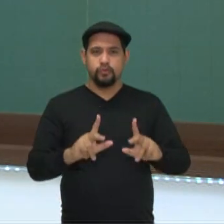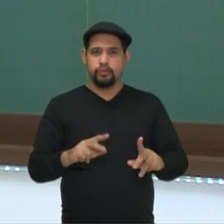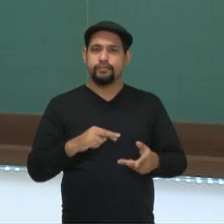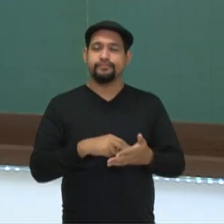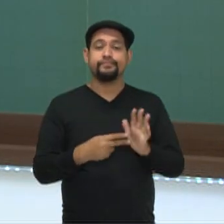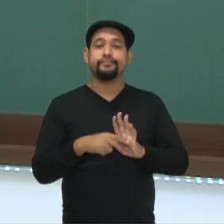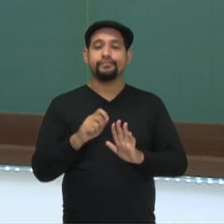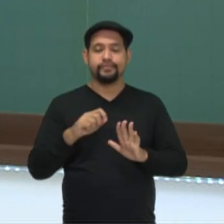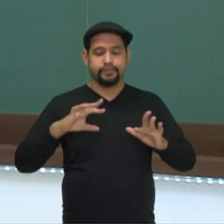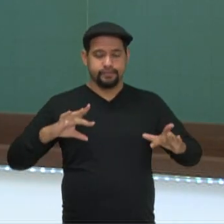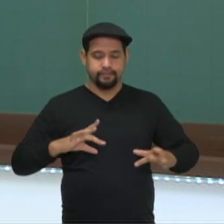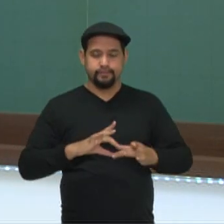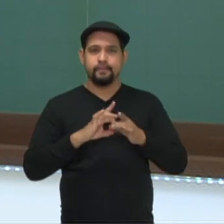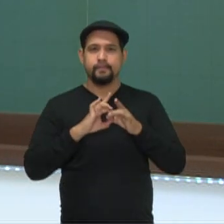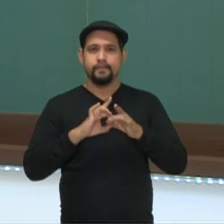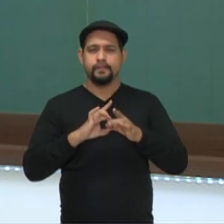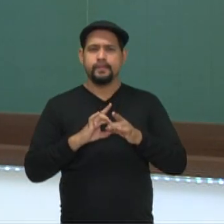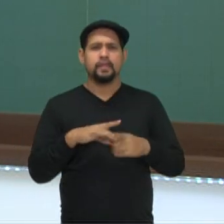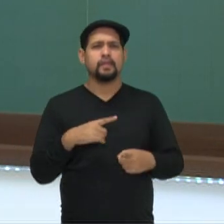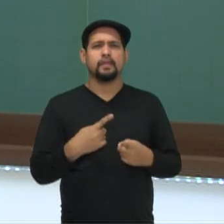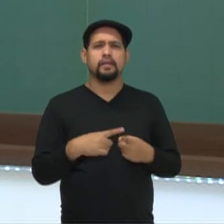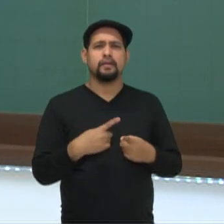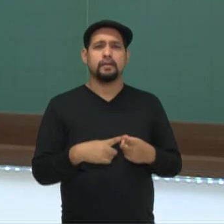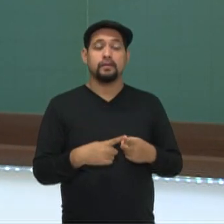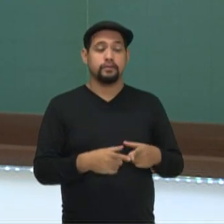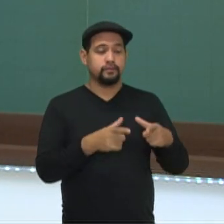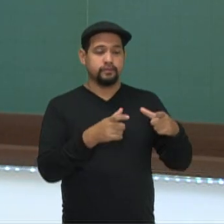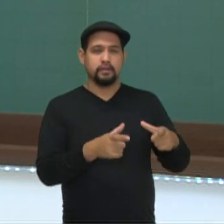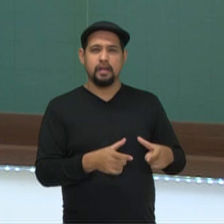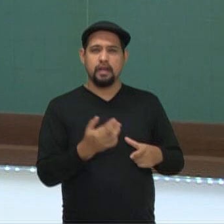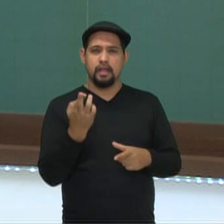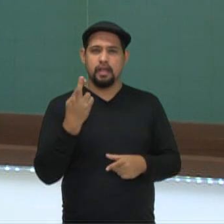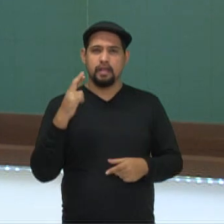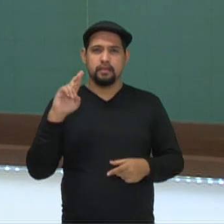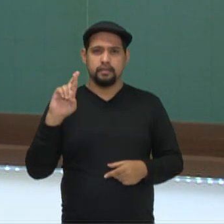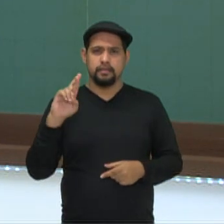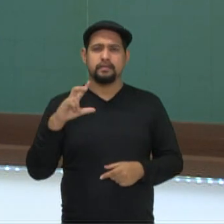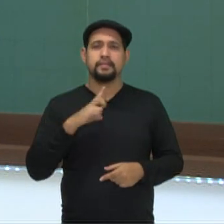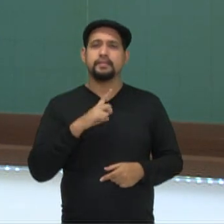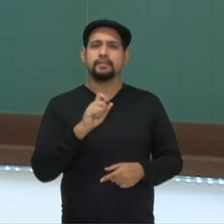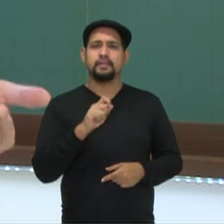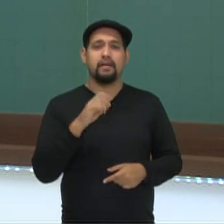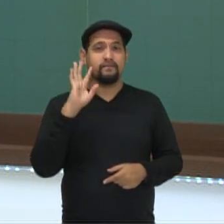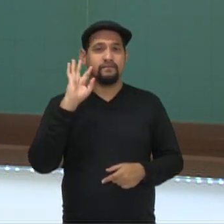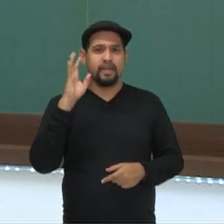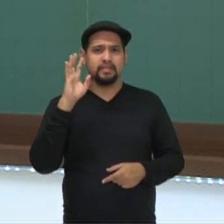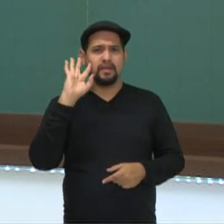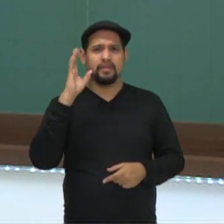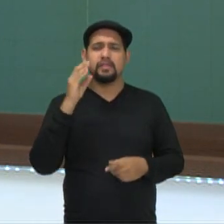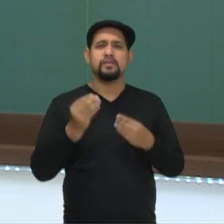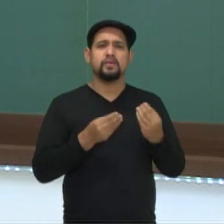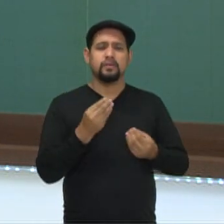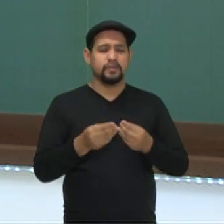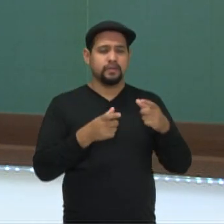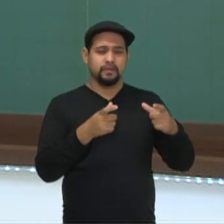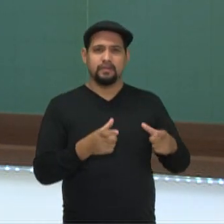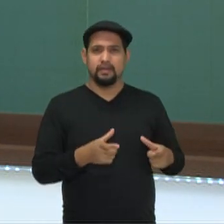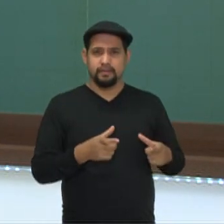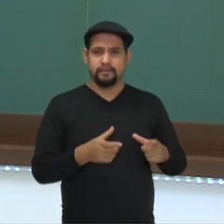se une no lugar sagrado. Porque dentro de um calendário religioso, o ritual ou a festa acontece no lugar